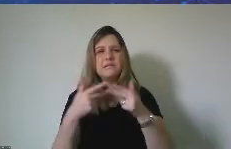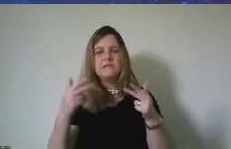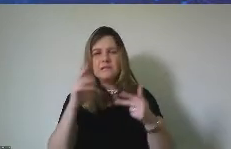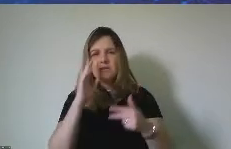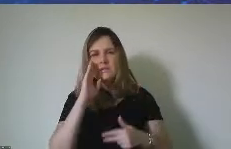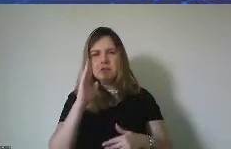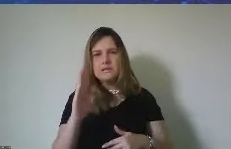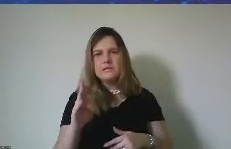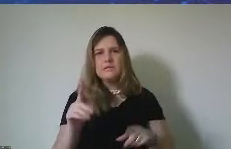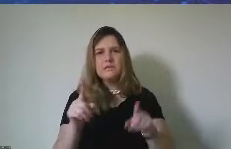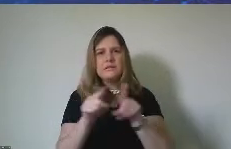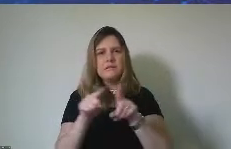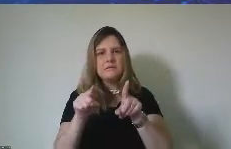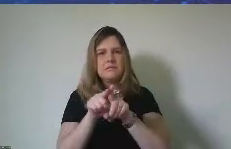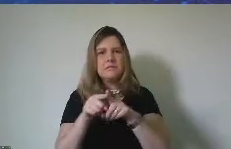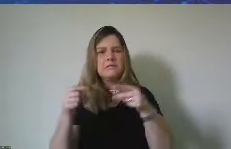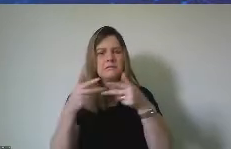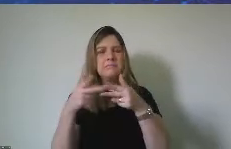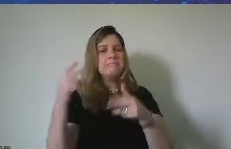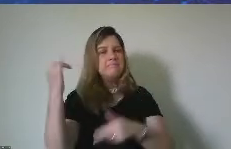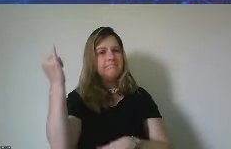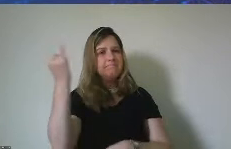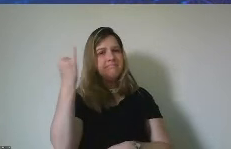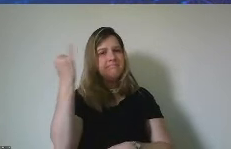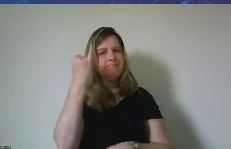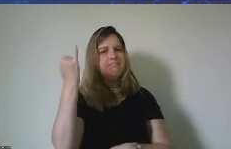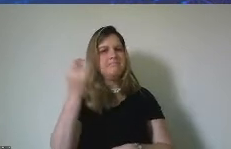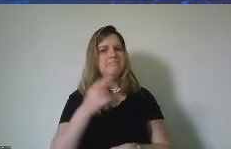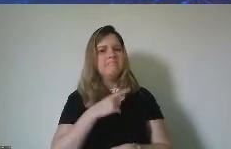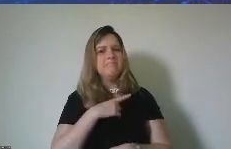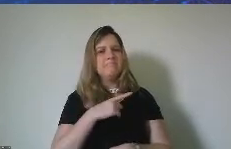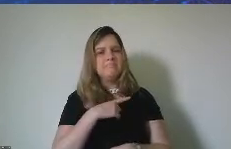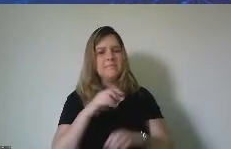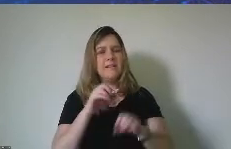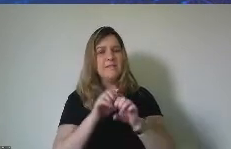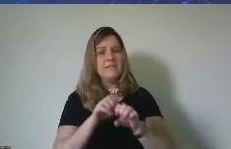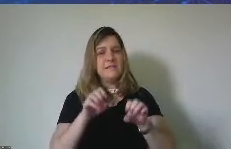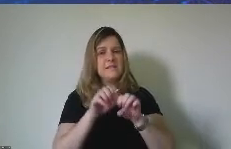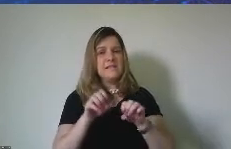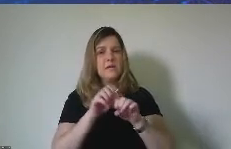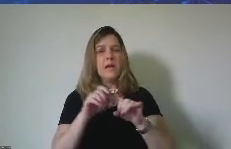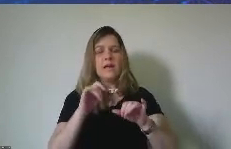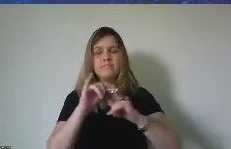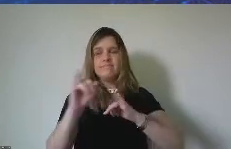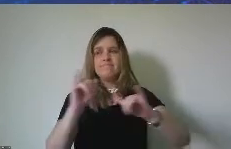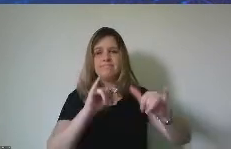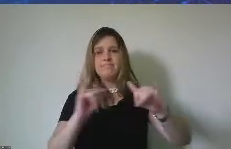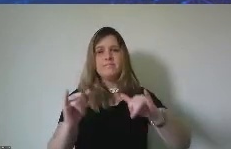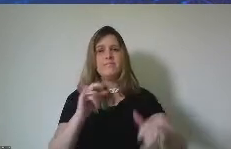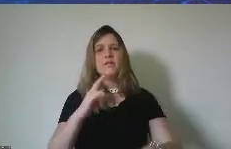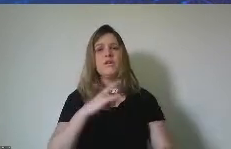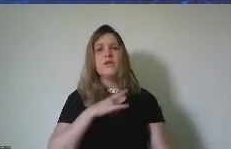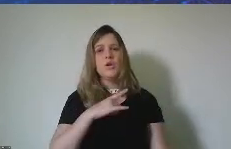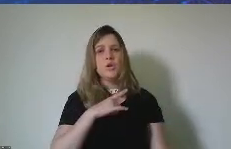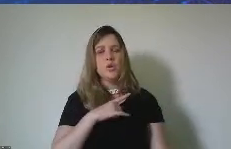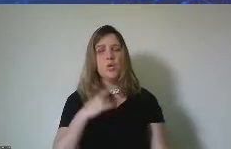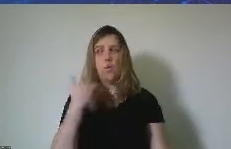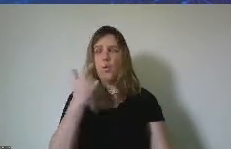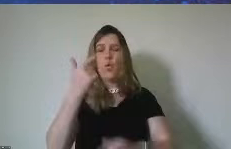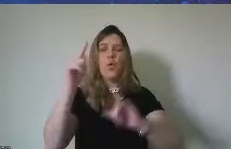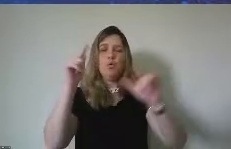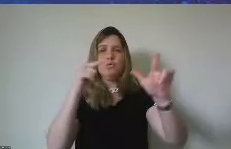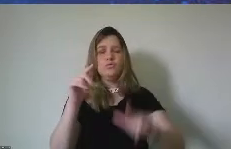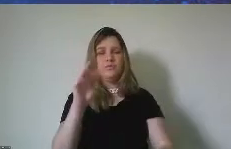cada vez mais importante que a resiliência a transmissão ela serve como um fator de resiliência